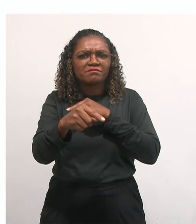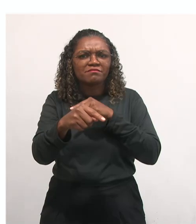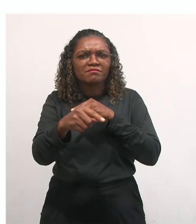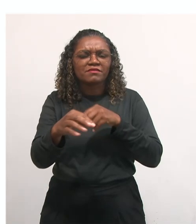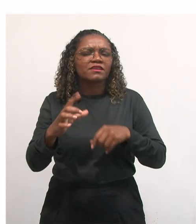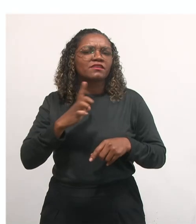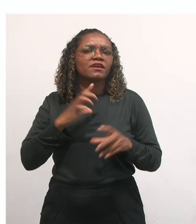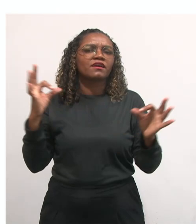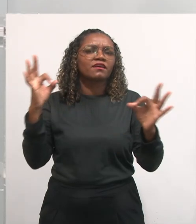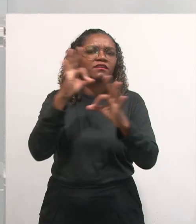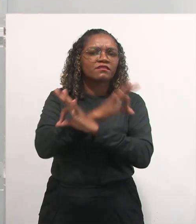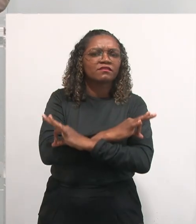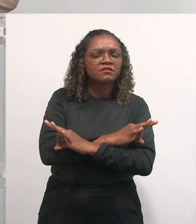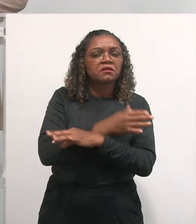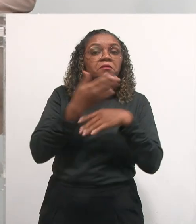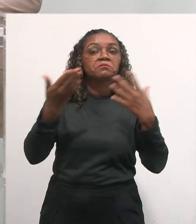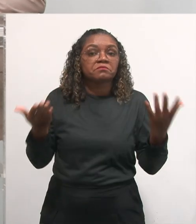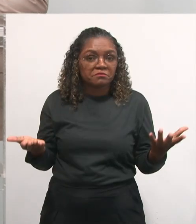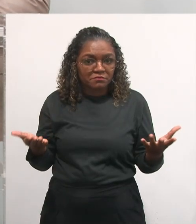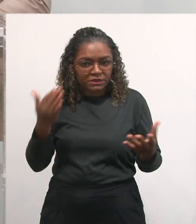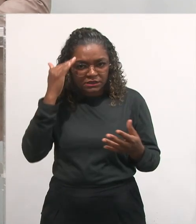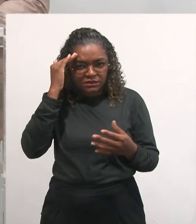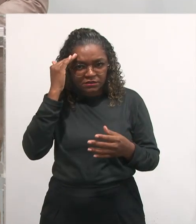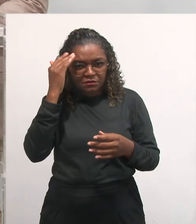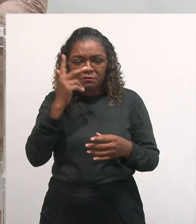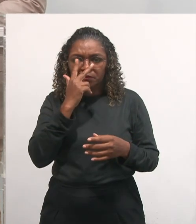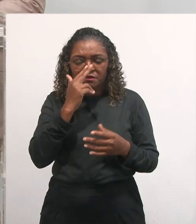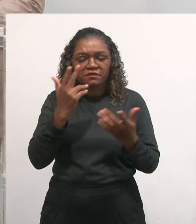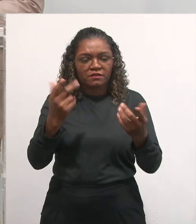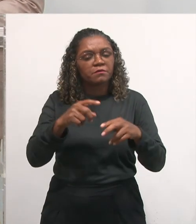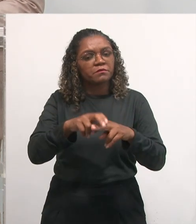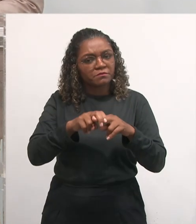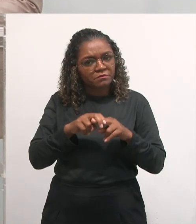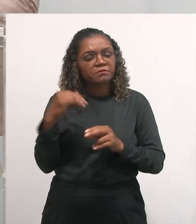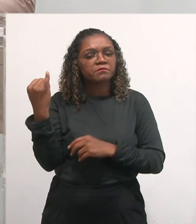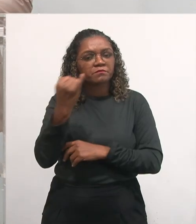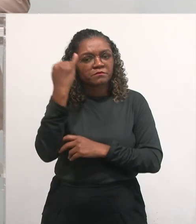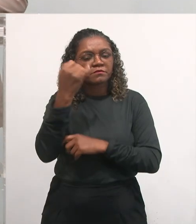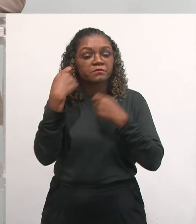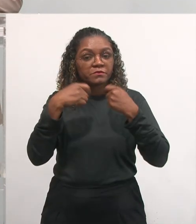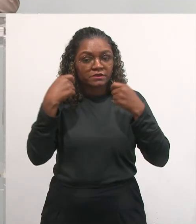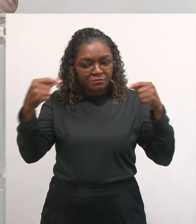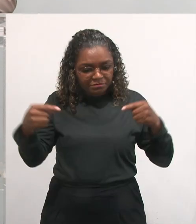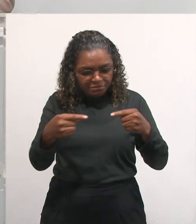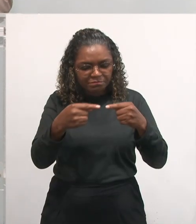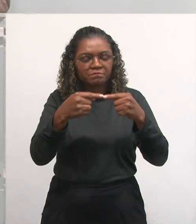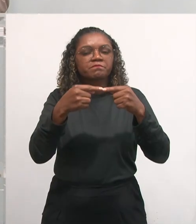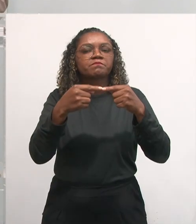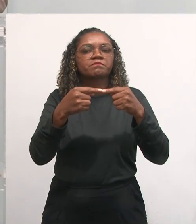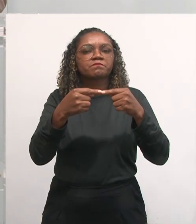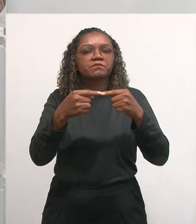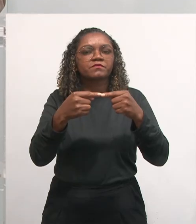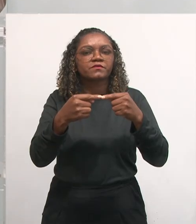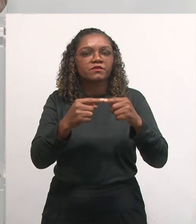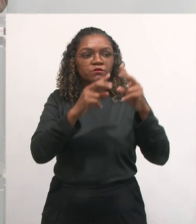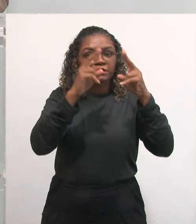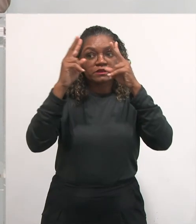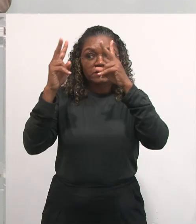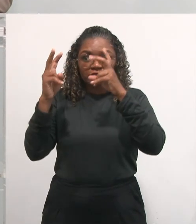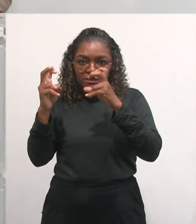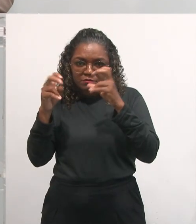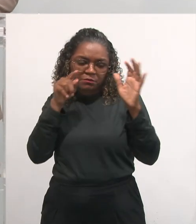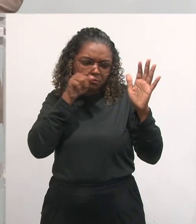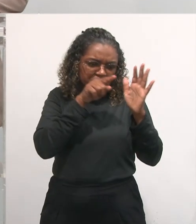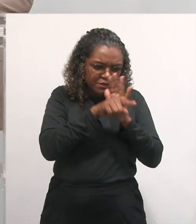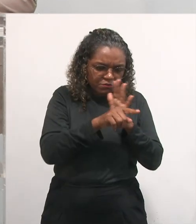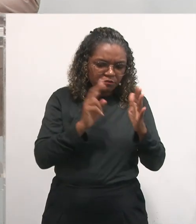do escopo da pesquisa, beleza? Então, é muito importante que as perguntas estejam relacionadas ao tema que você